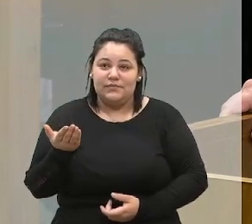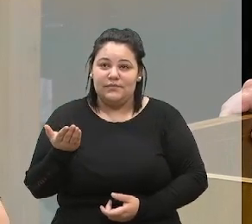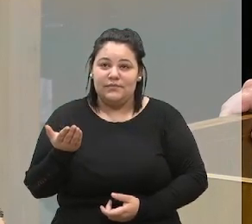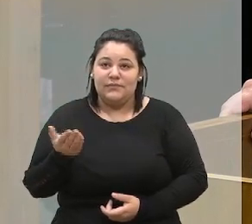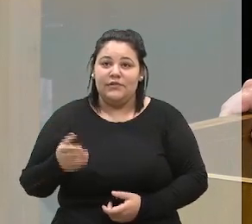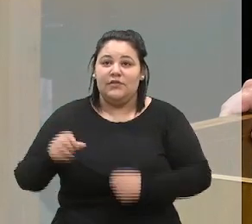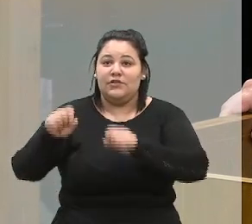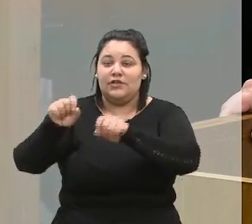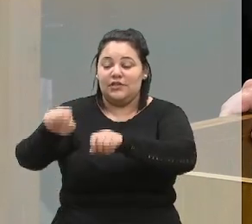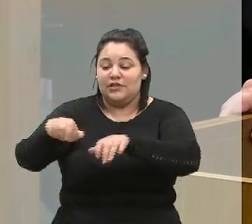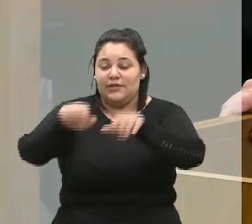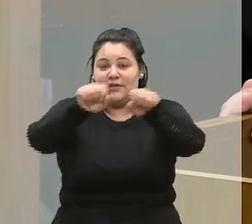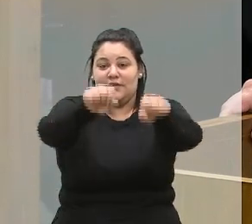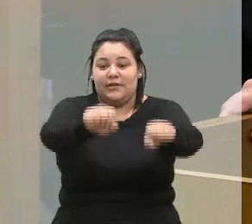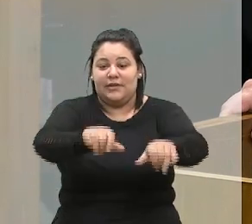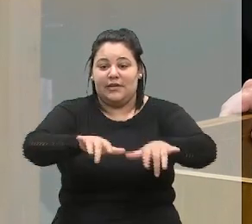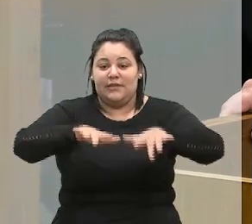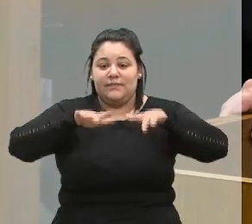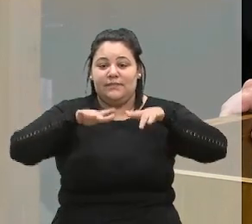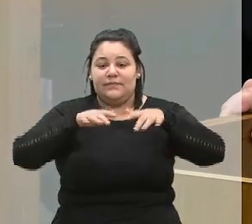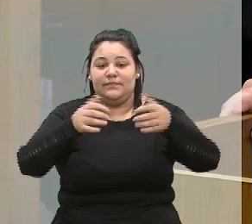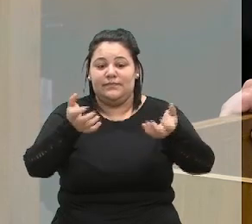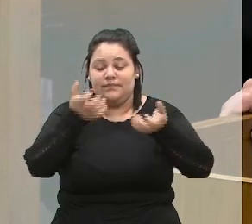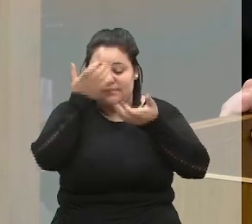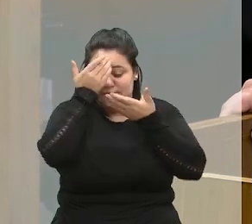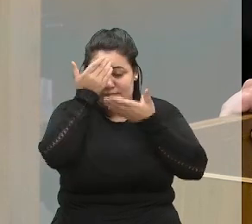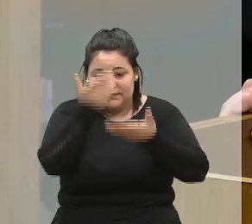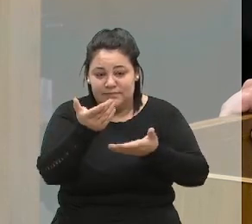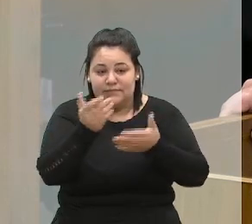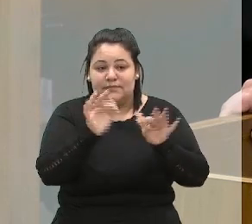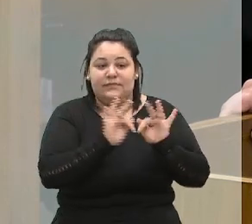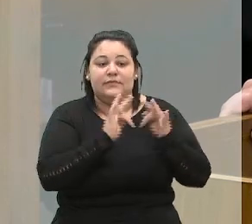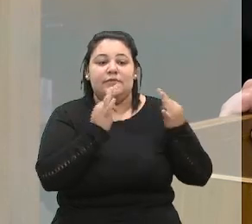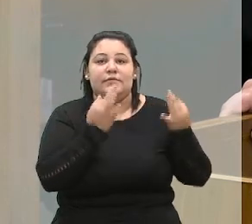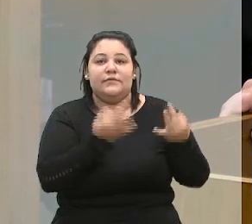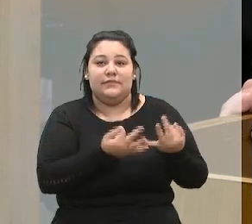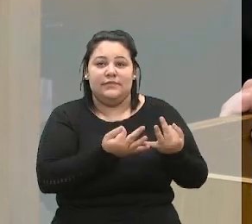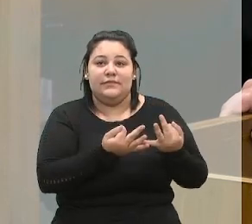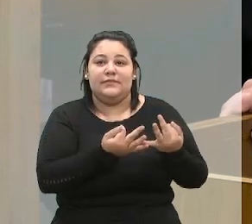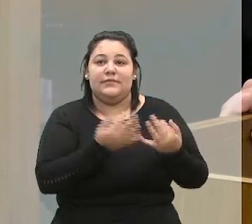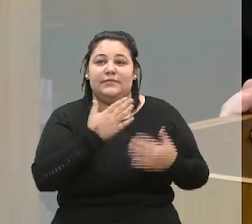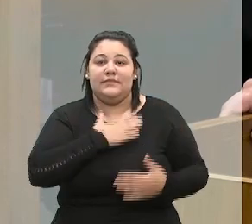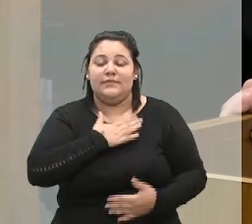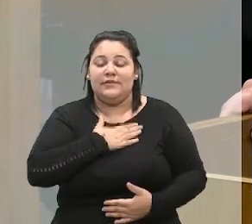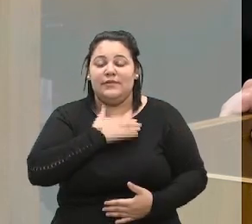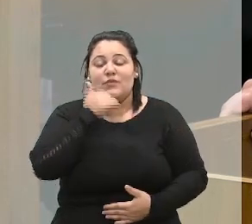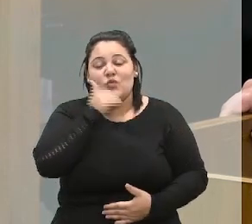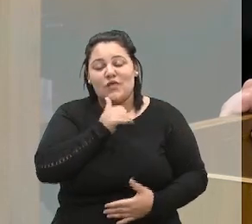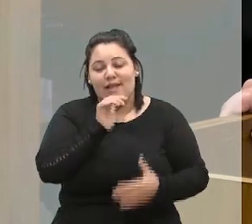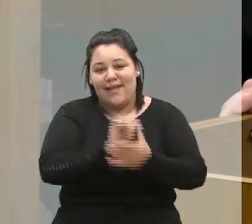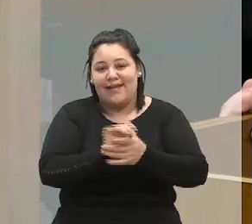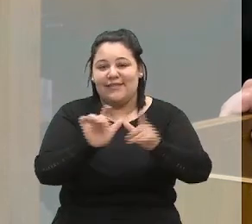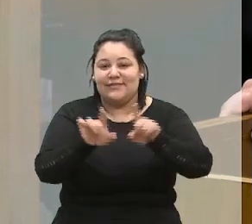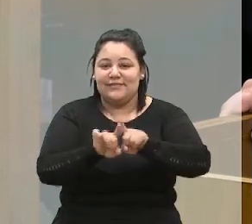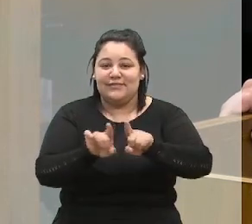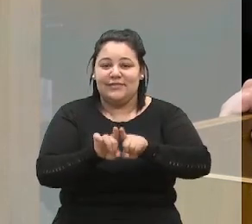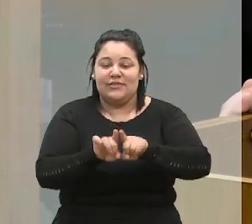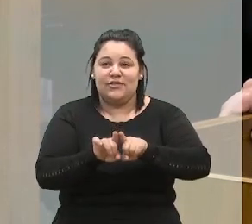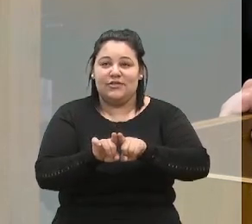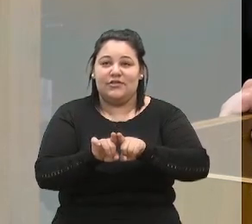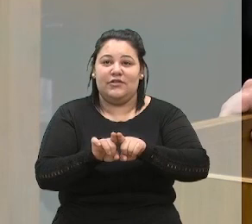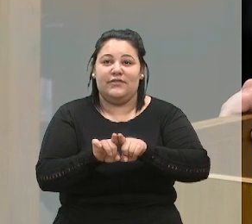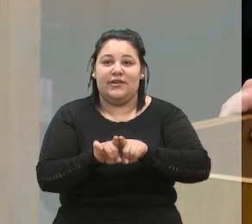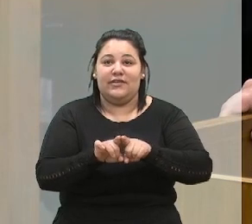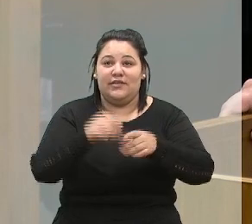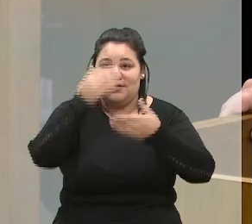plenário. Agradecer minha família, minha esposa, agradecer